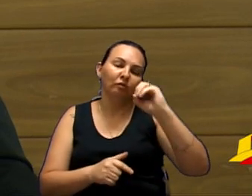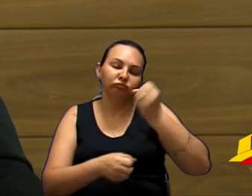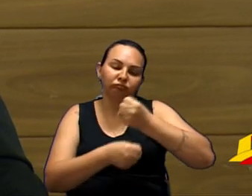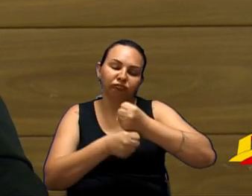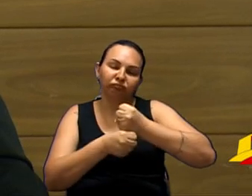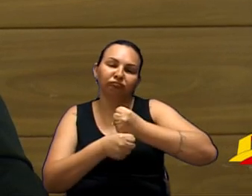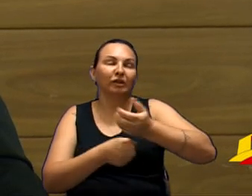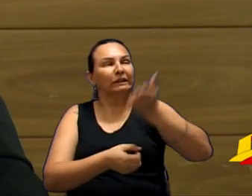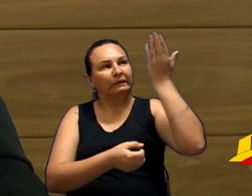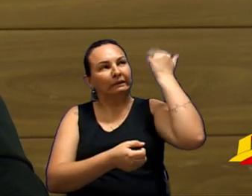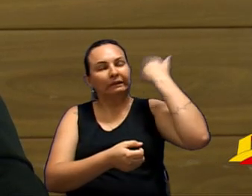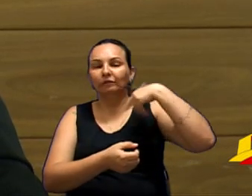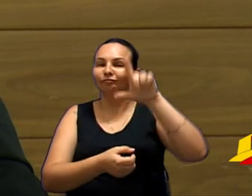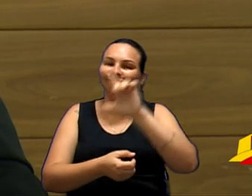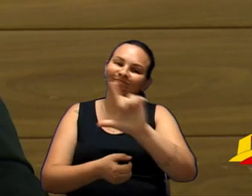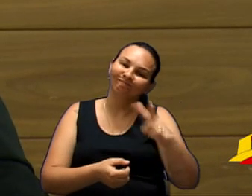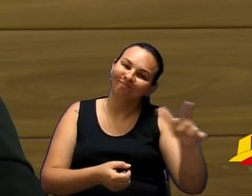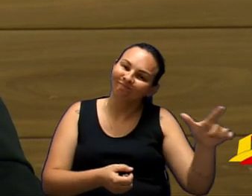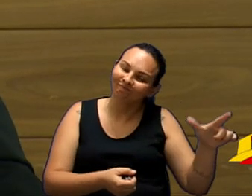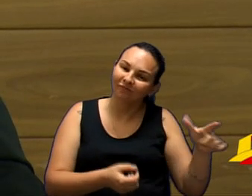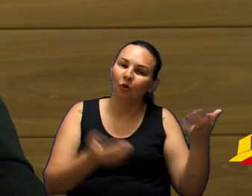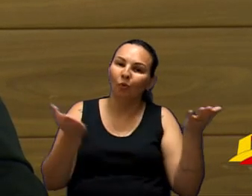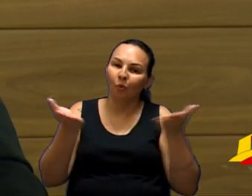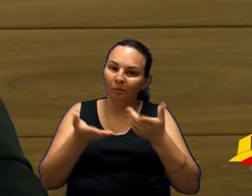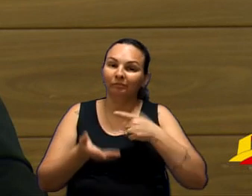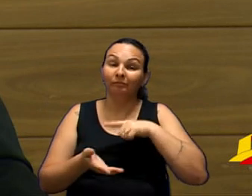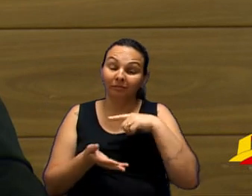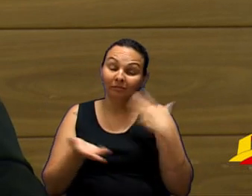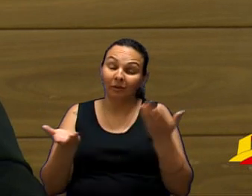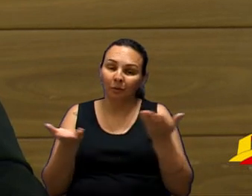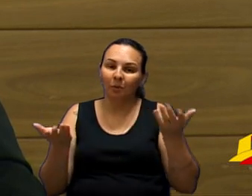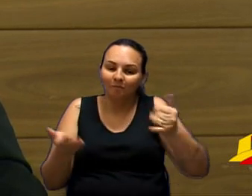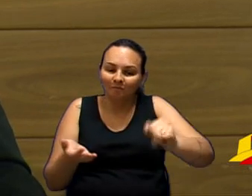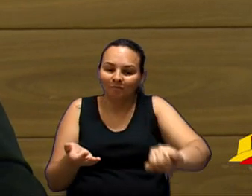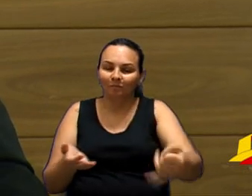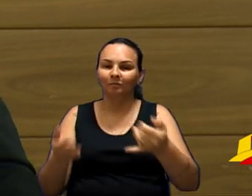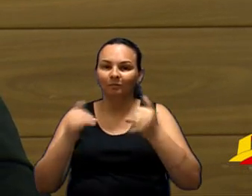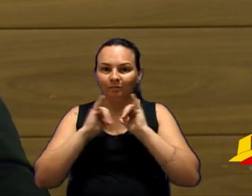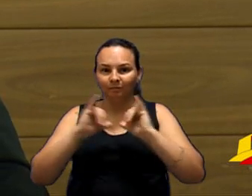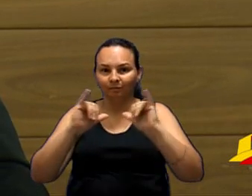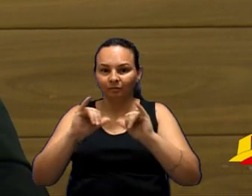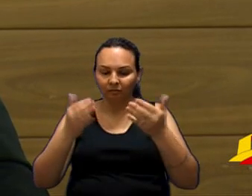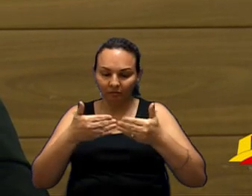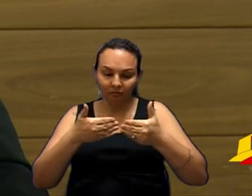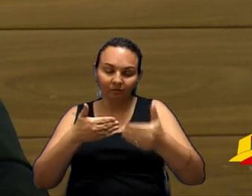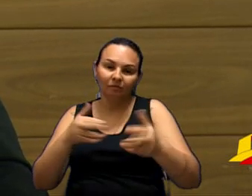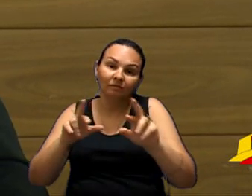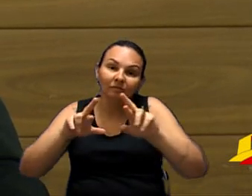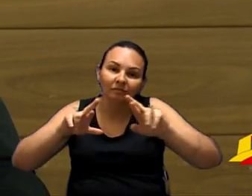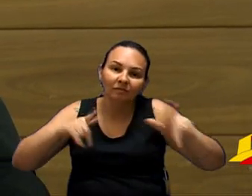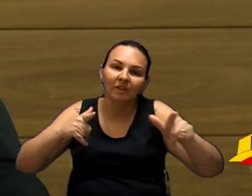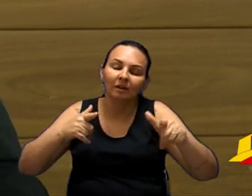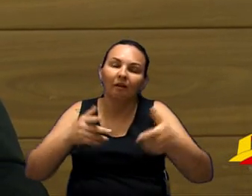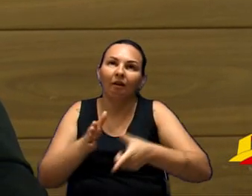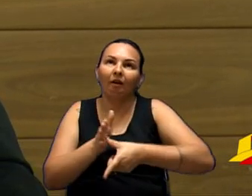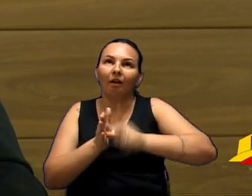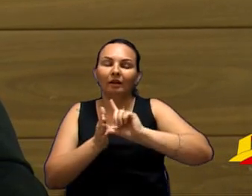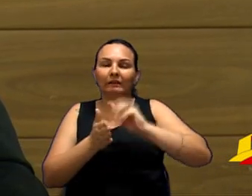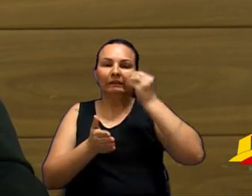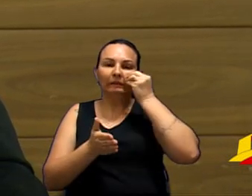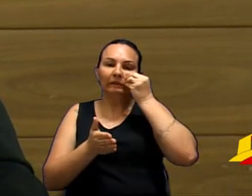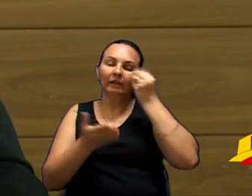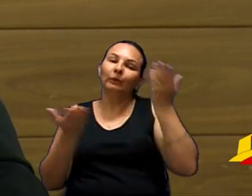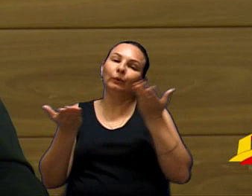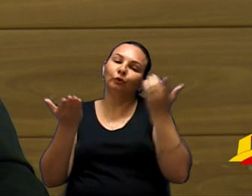então nós estamos num momento diferente que talvez aquilo que foi tentado antes talvez tentado mais uma vez